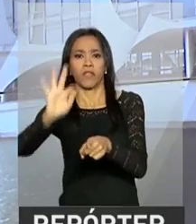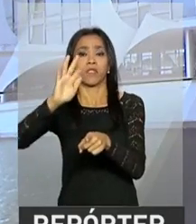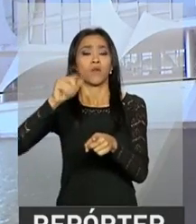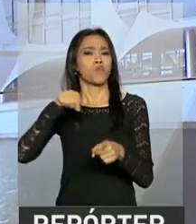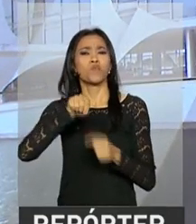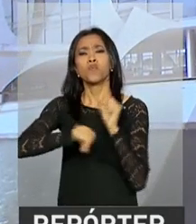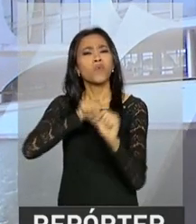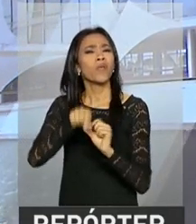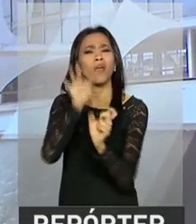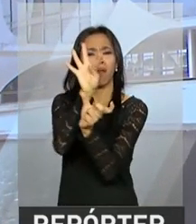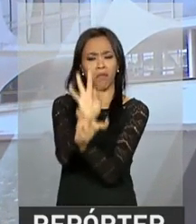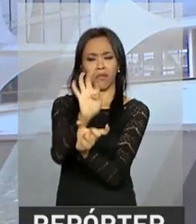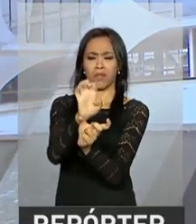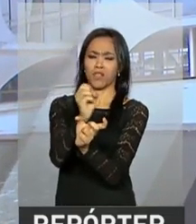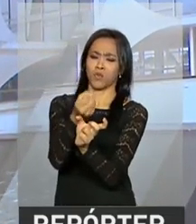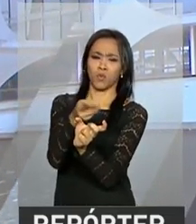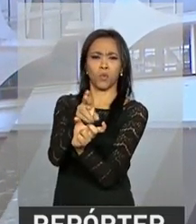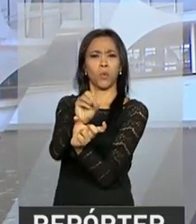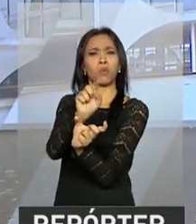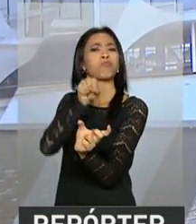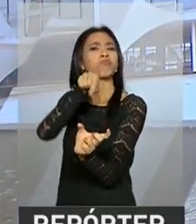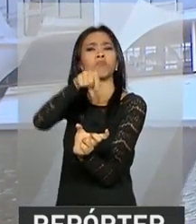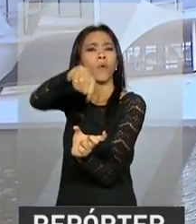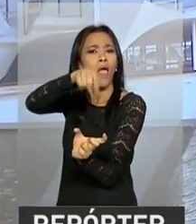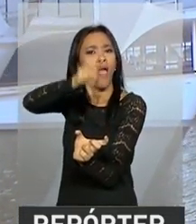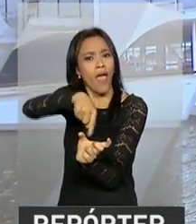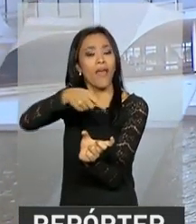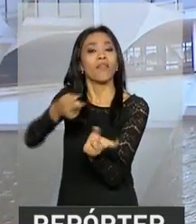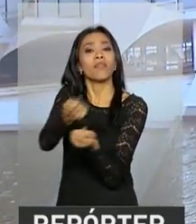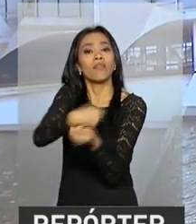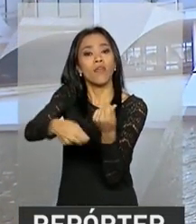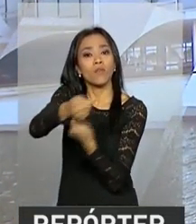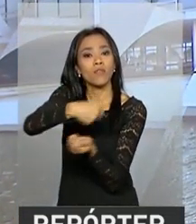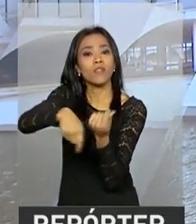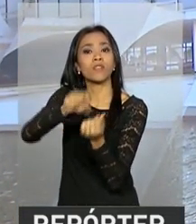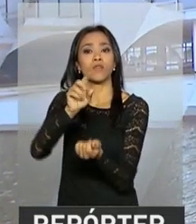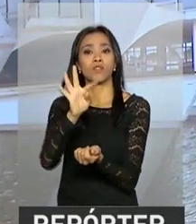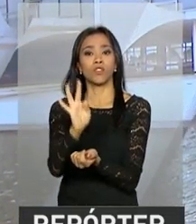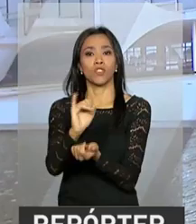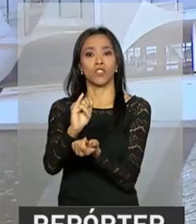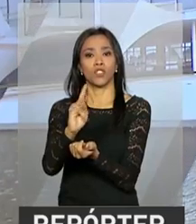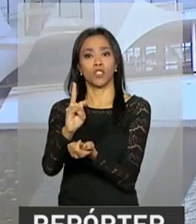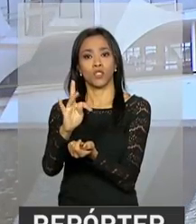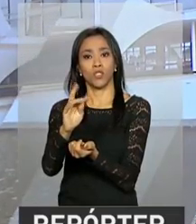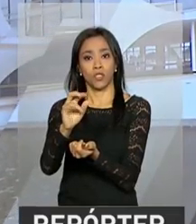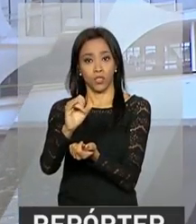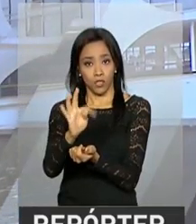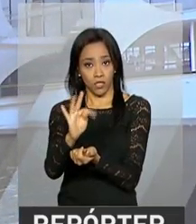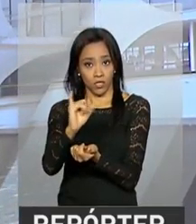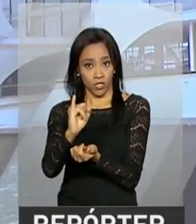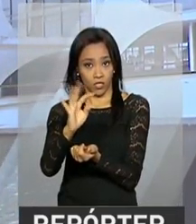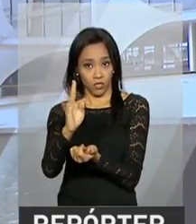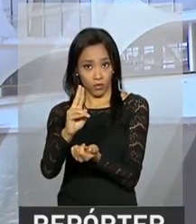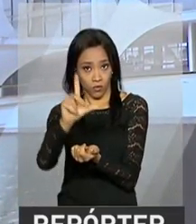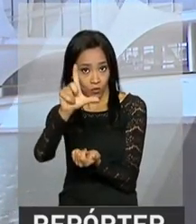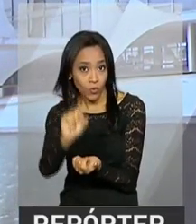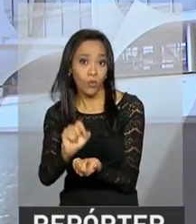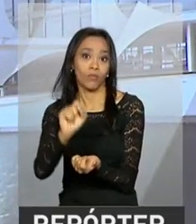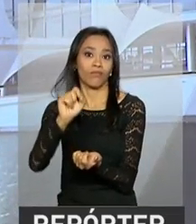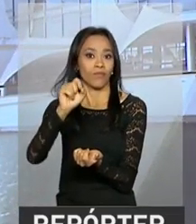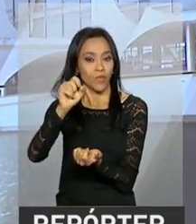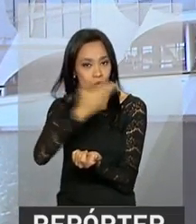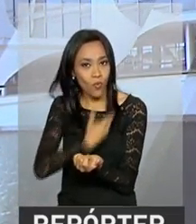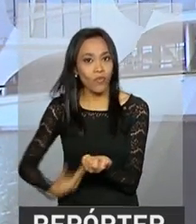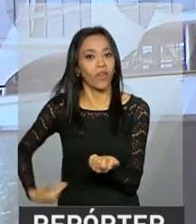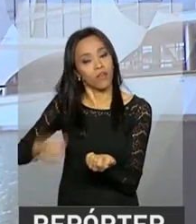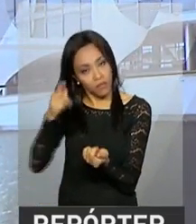programa de de negociação de títulos públicos para pessoas físicas por meio da internet e podem